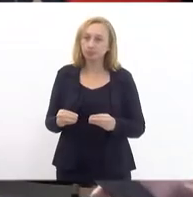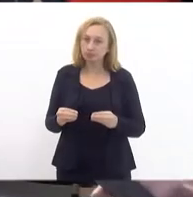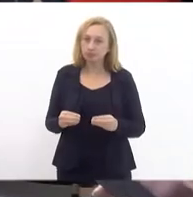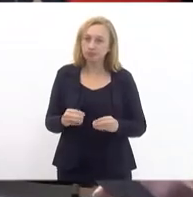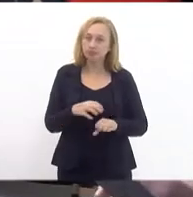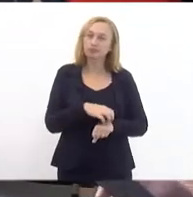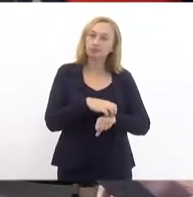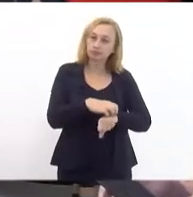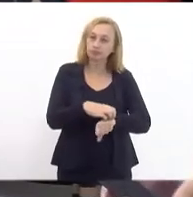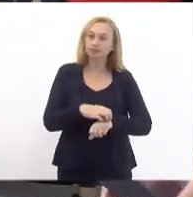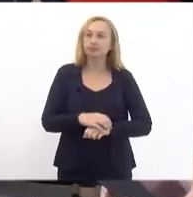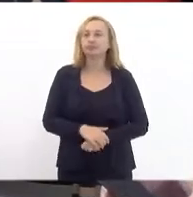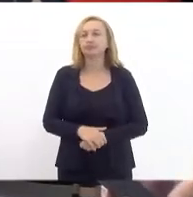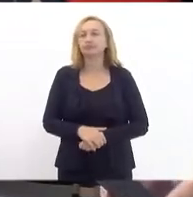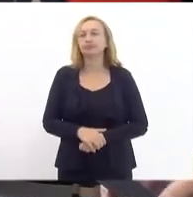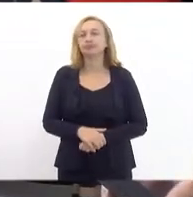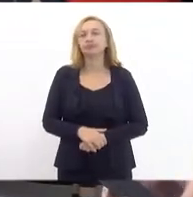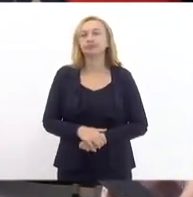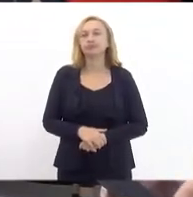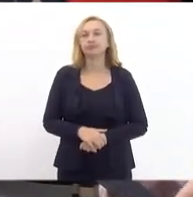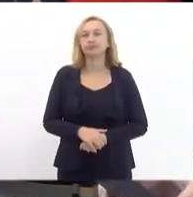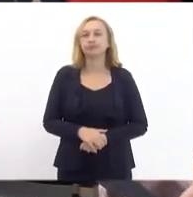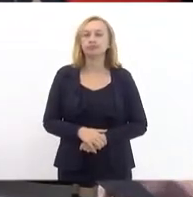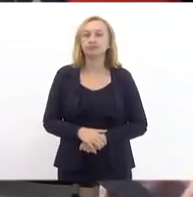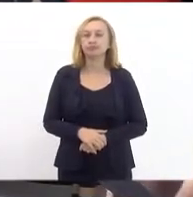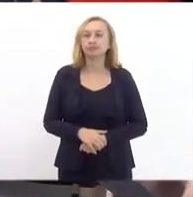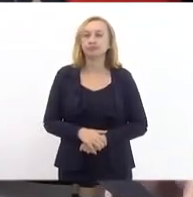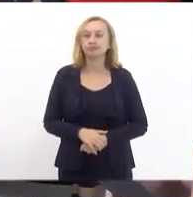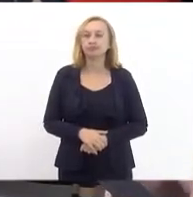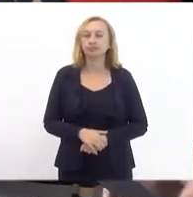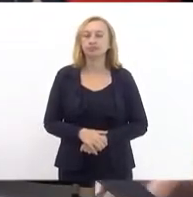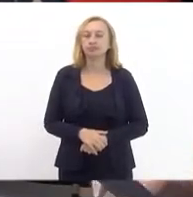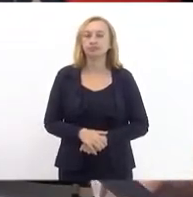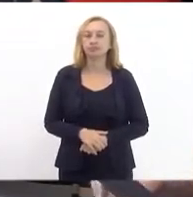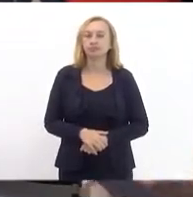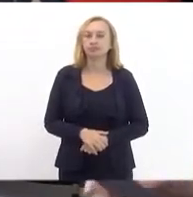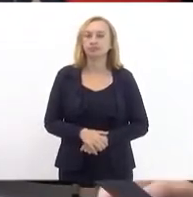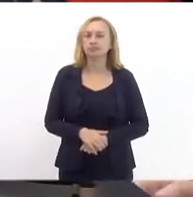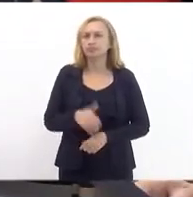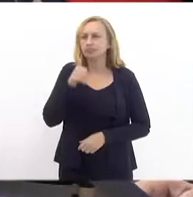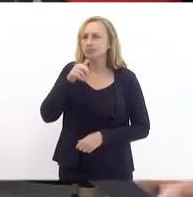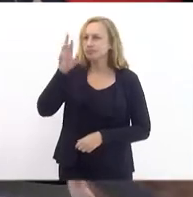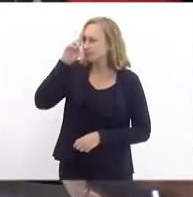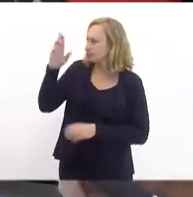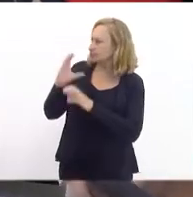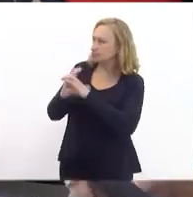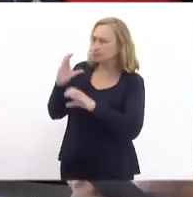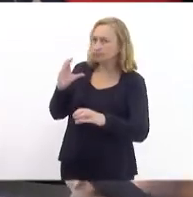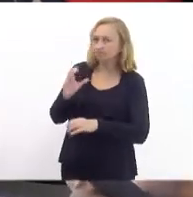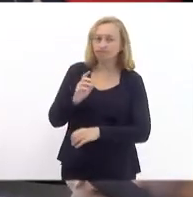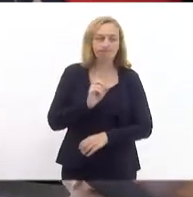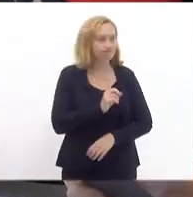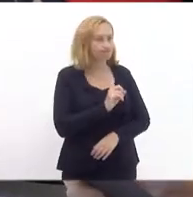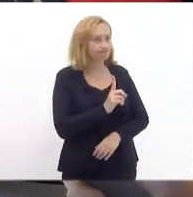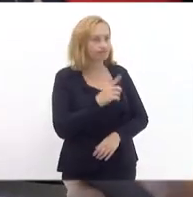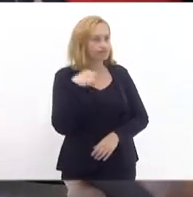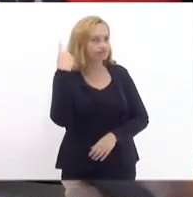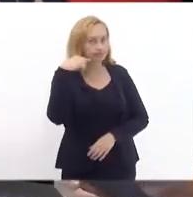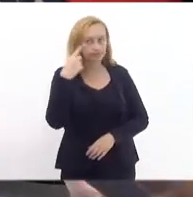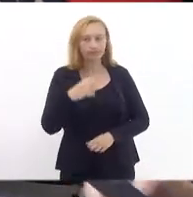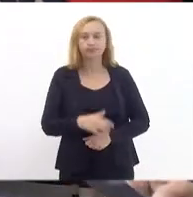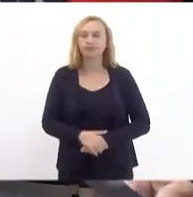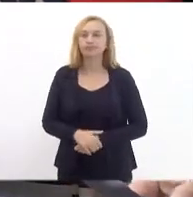ferroviário em especial. A senhora é engenheira? Não, advogada.